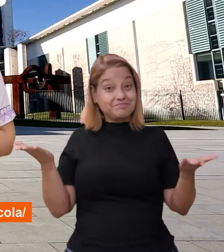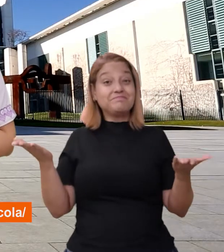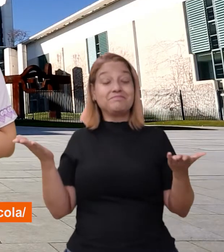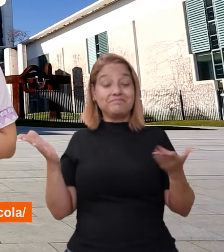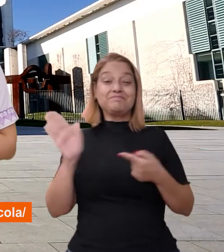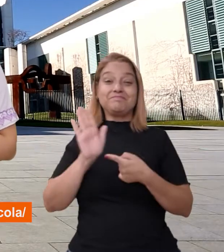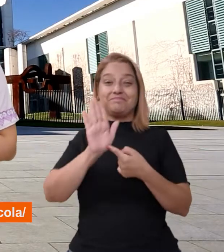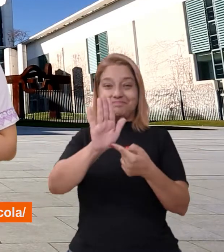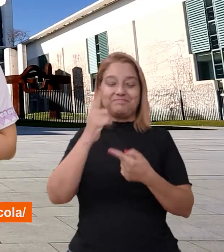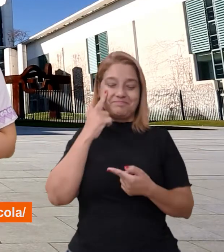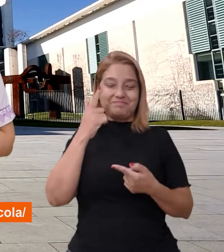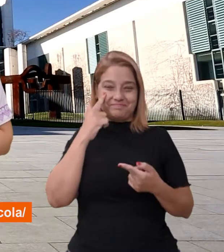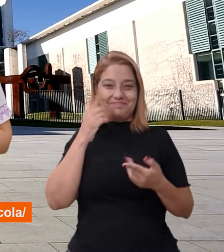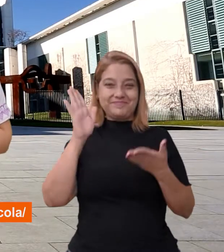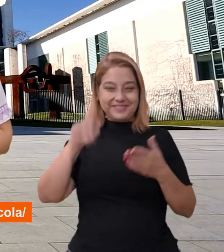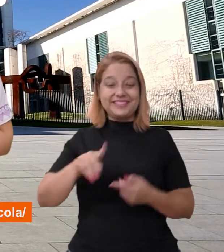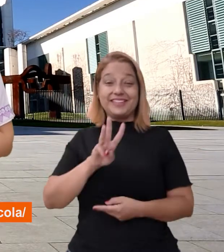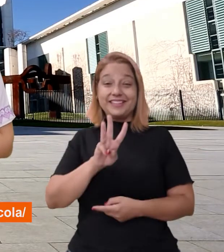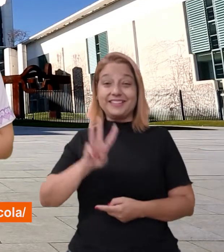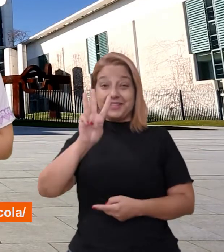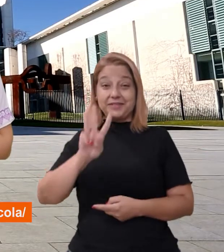está aparecendo na sua telinha, que é o